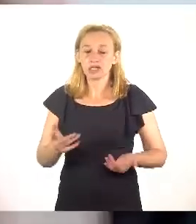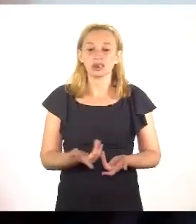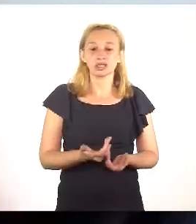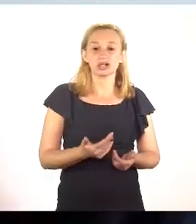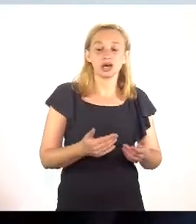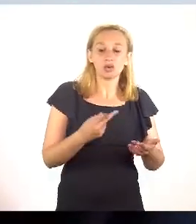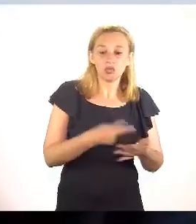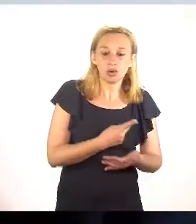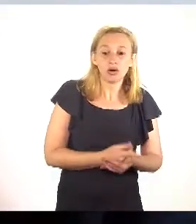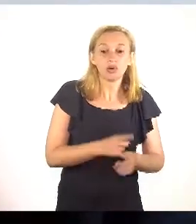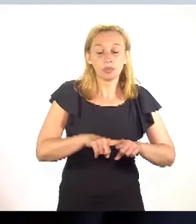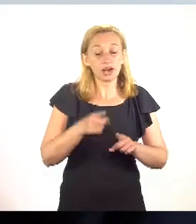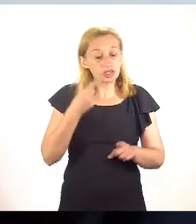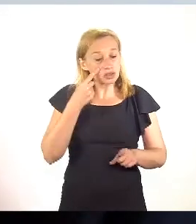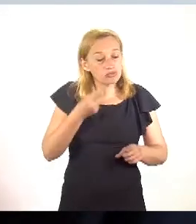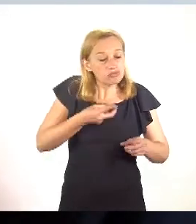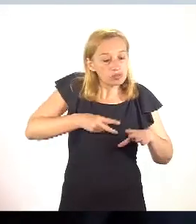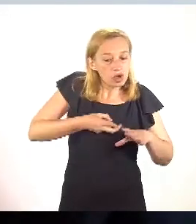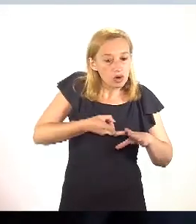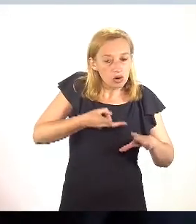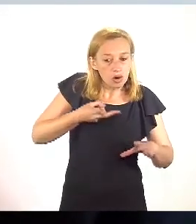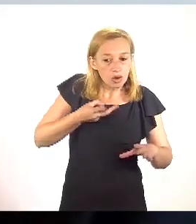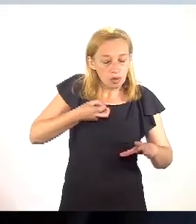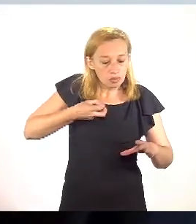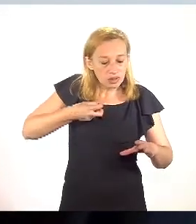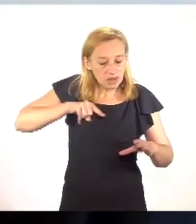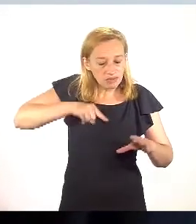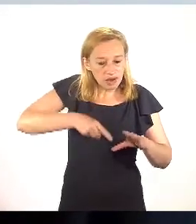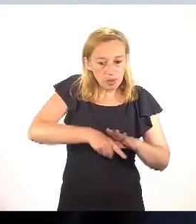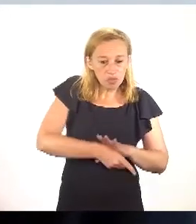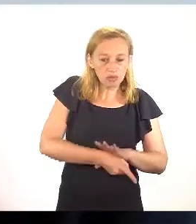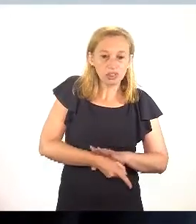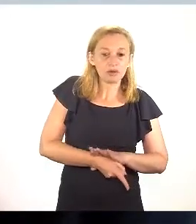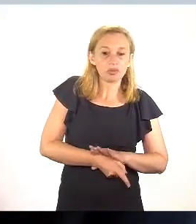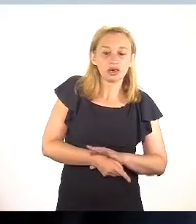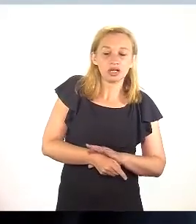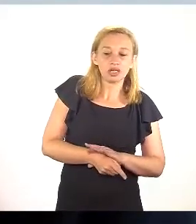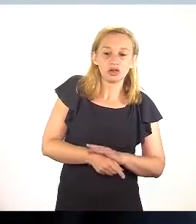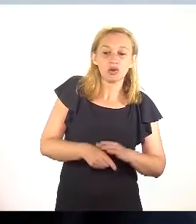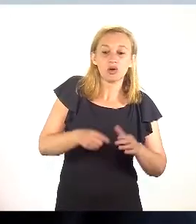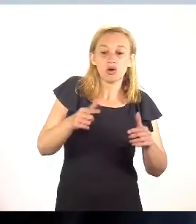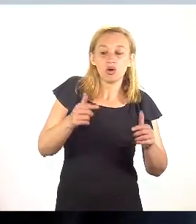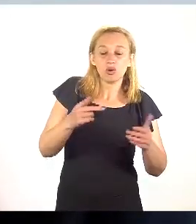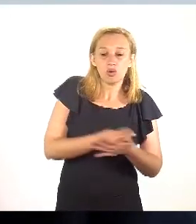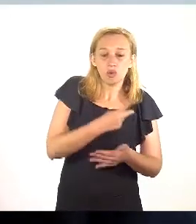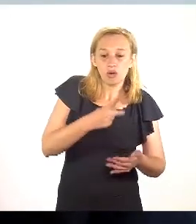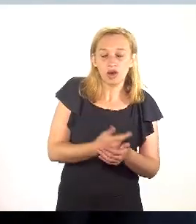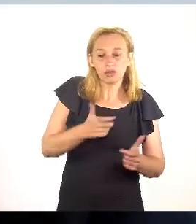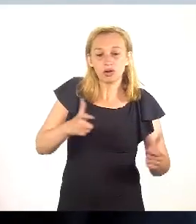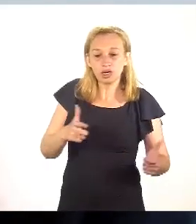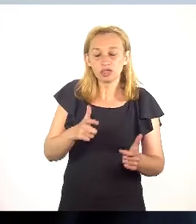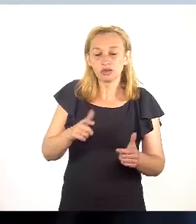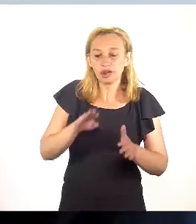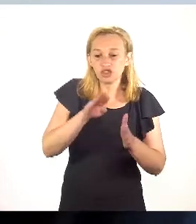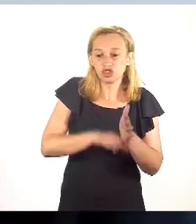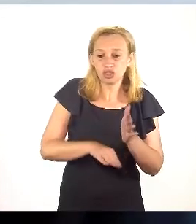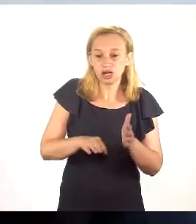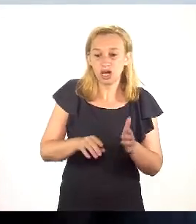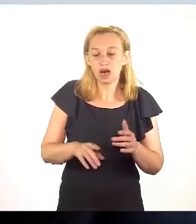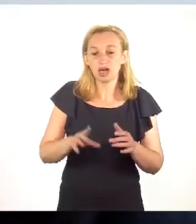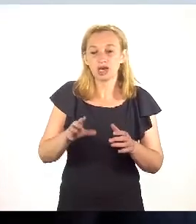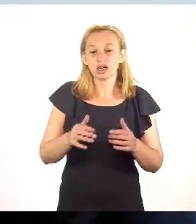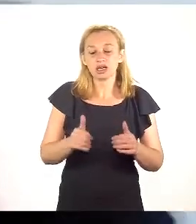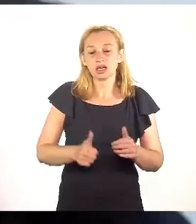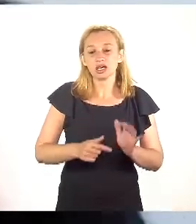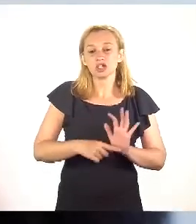identificar essa falha anterior e buscar as revisões necessárias, normatizações, melhorias necessárias para eliminar aquela causa e, assim,